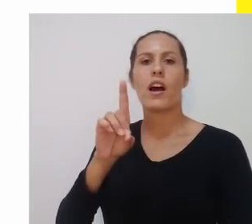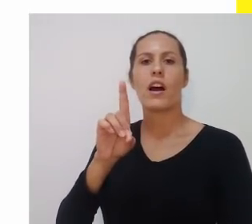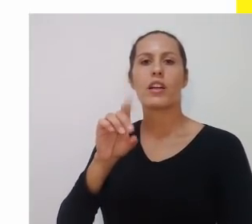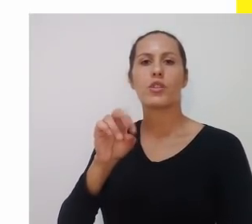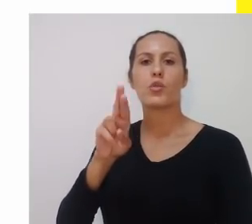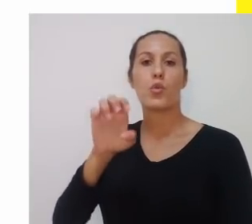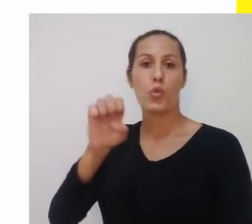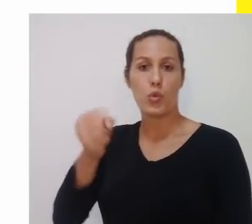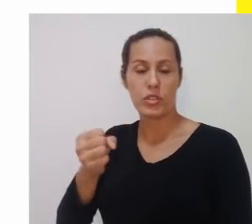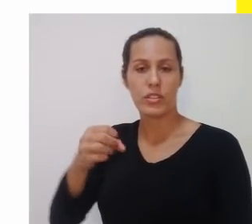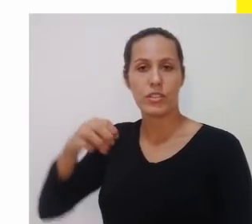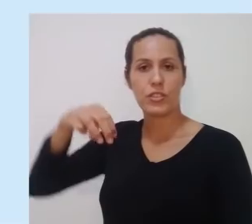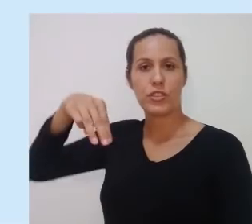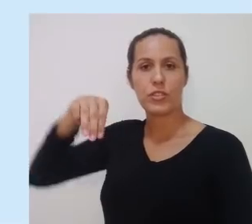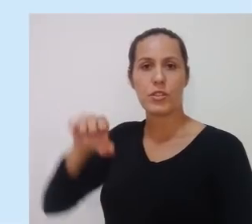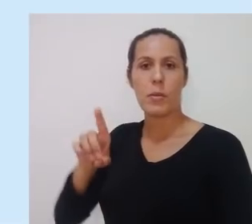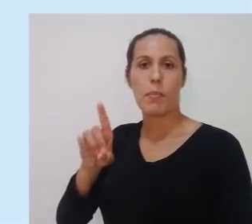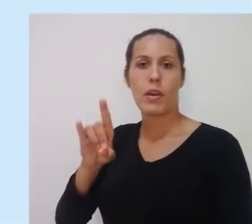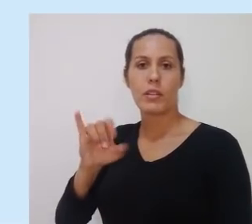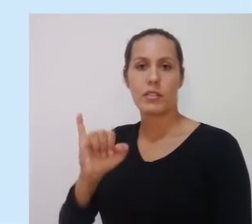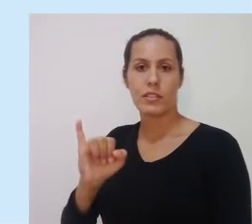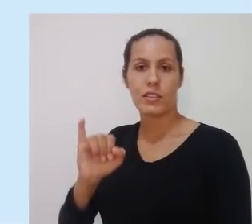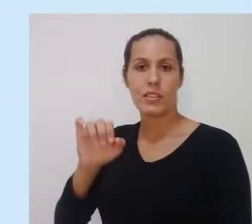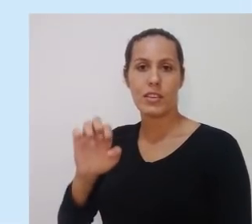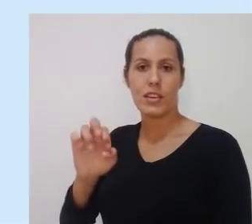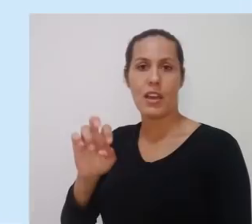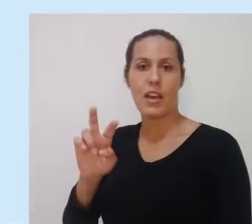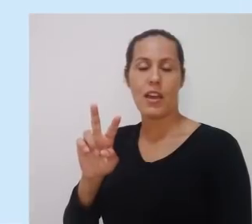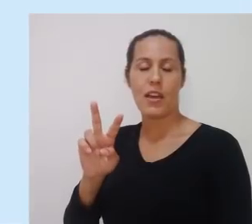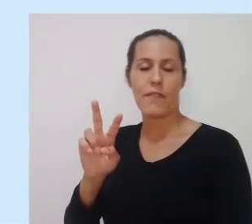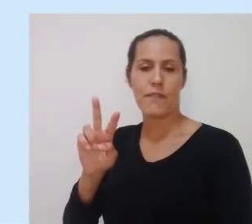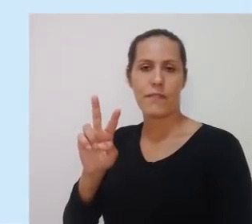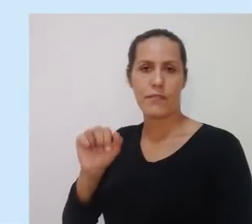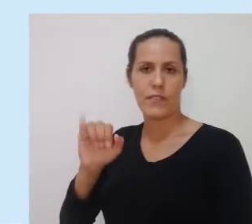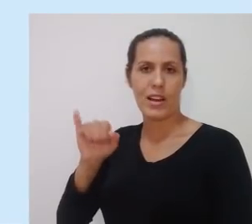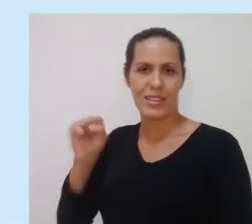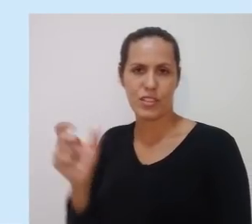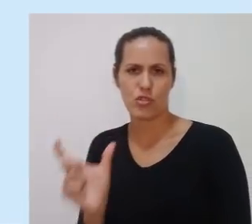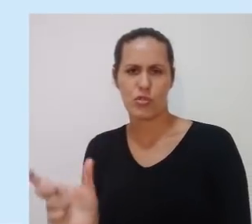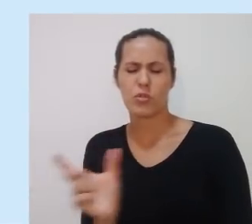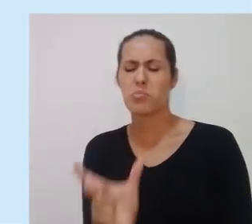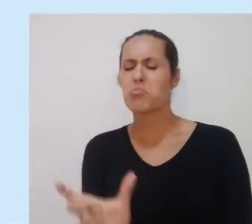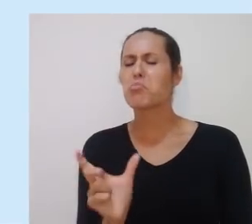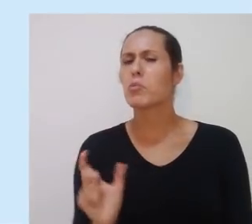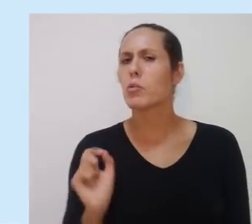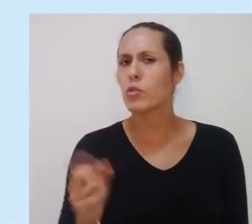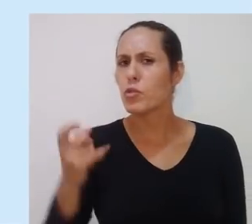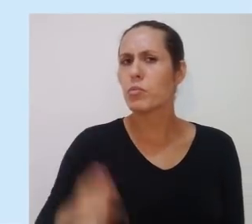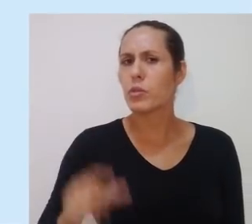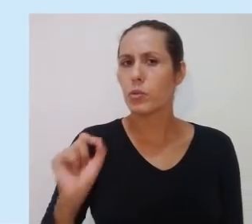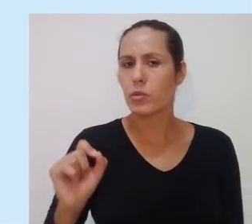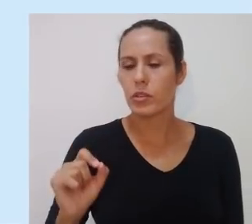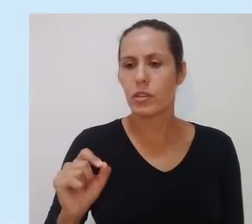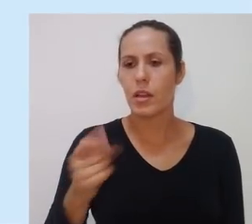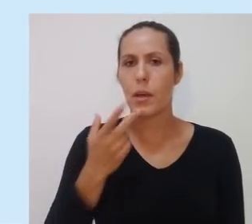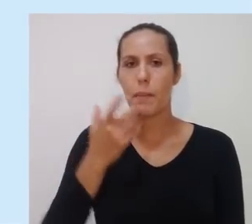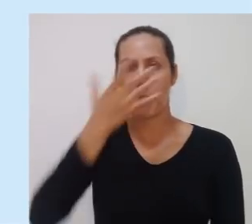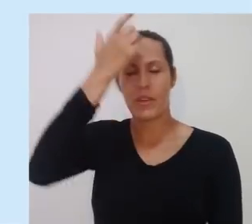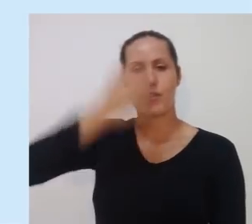trovadores medievais. Vem comigo aqui, preste atenção. Vamos sair da tela um pouquinho para deixar isso bem explicado. Quando eu